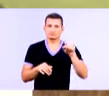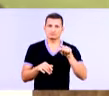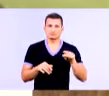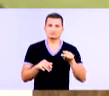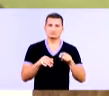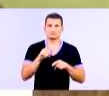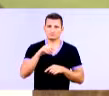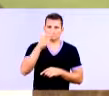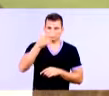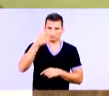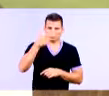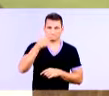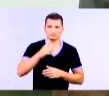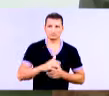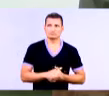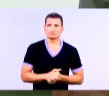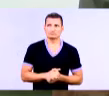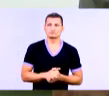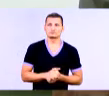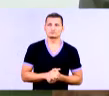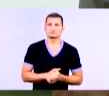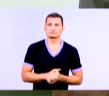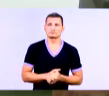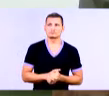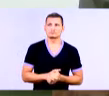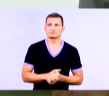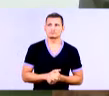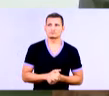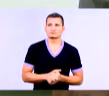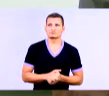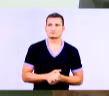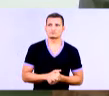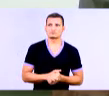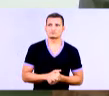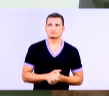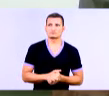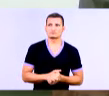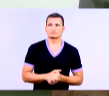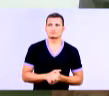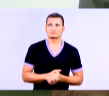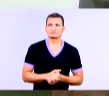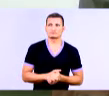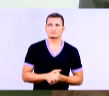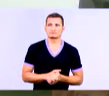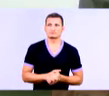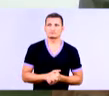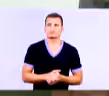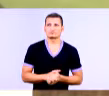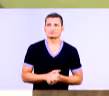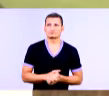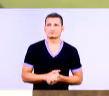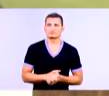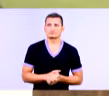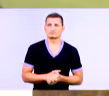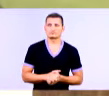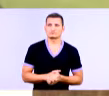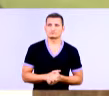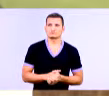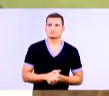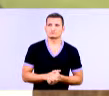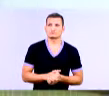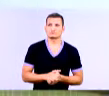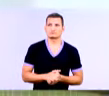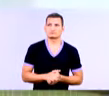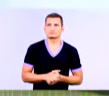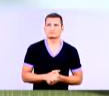esse é o segundo, né? É o segundo. Indicaria no segundo os elementos para identificação. Você fez num, você tenta fazer